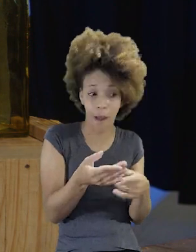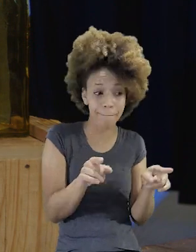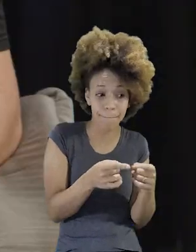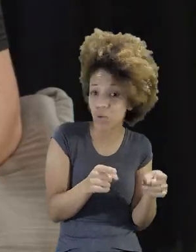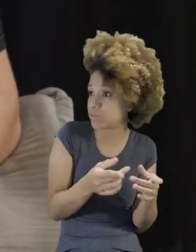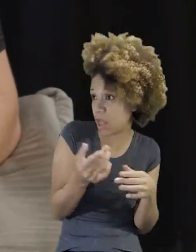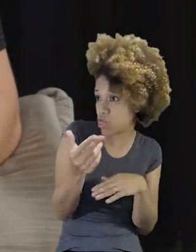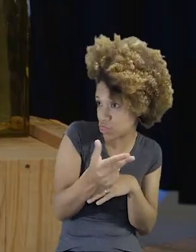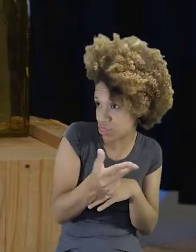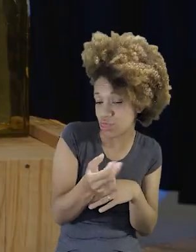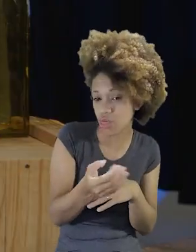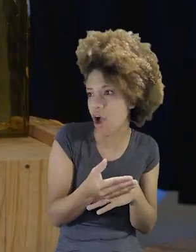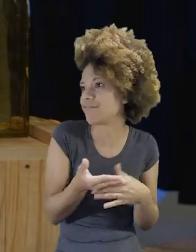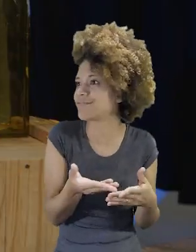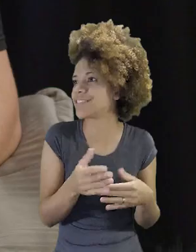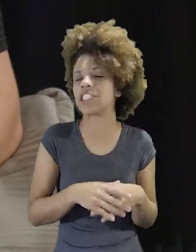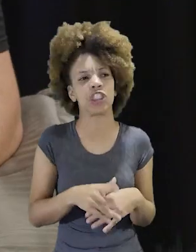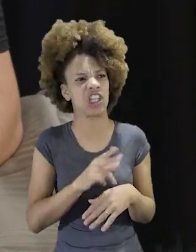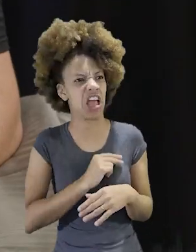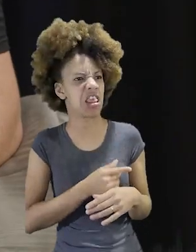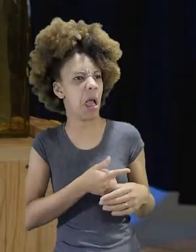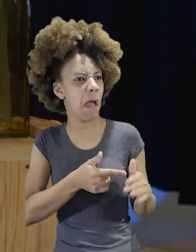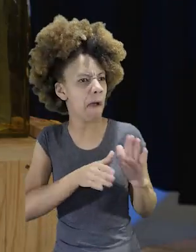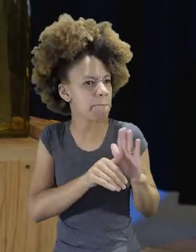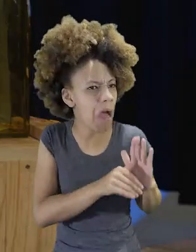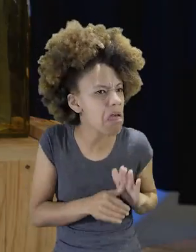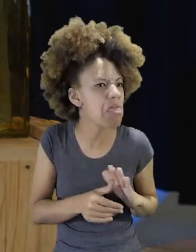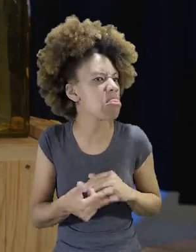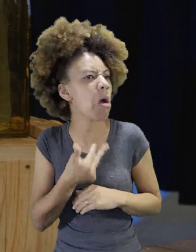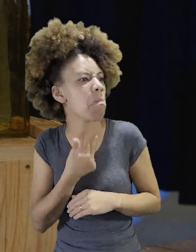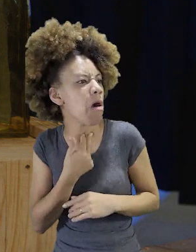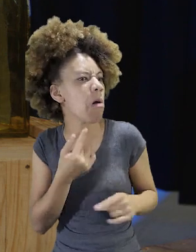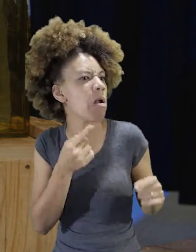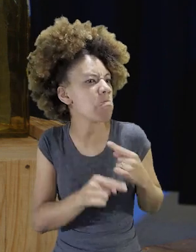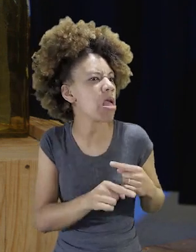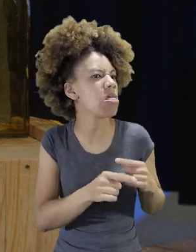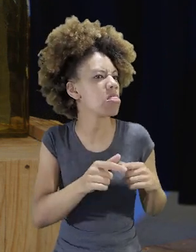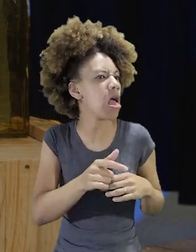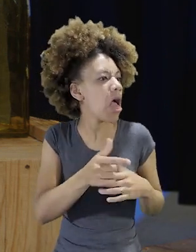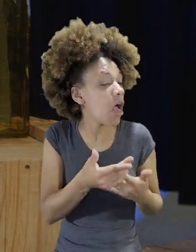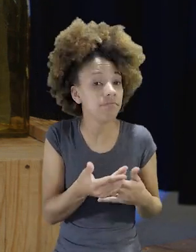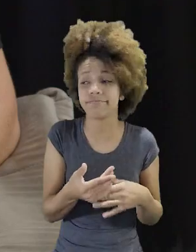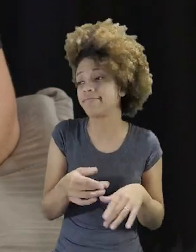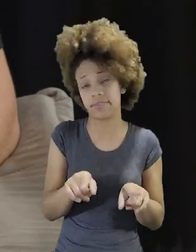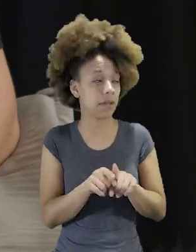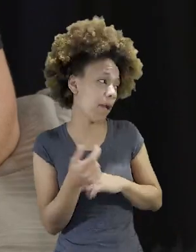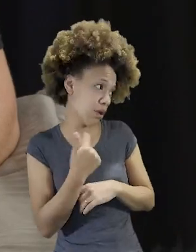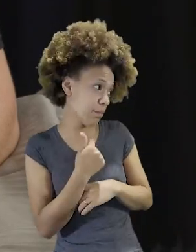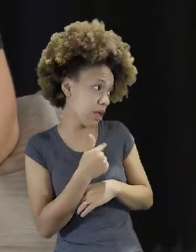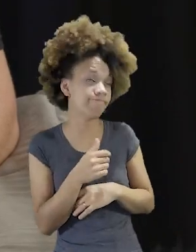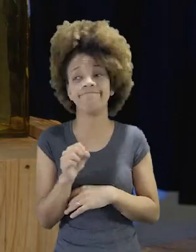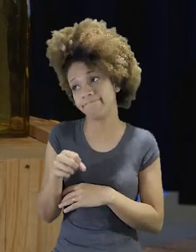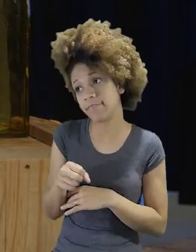rap é a nova é a nova música que né que a gente assiste social música que é música de bandidos você não pode ouvir se diz que é comédia também